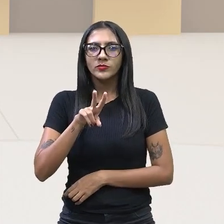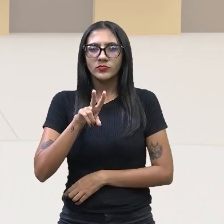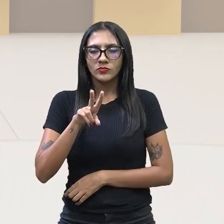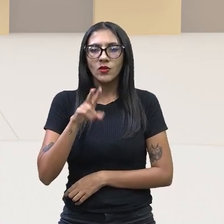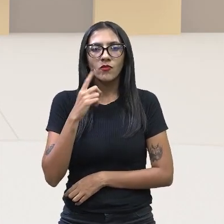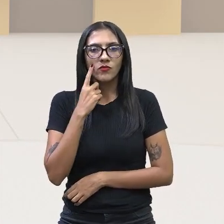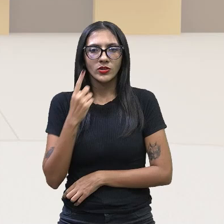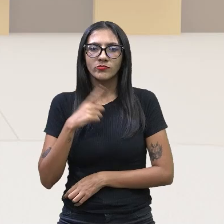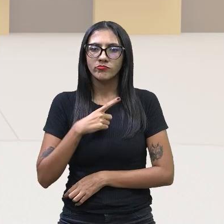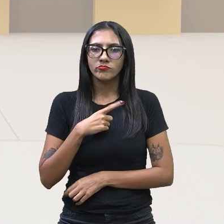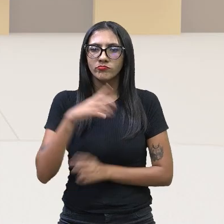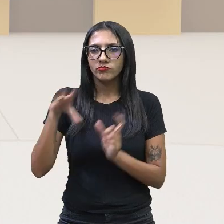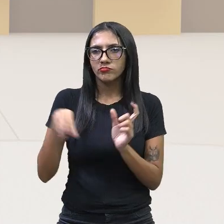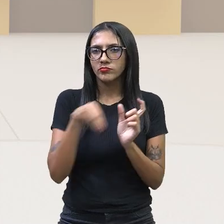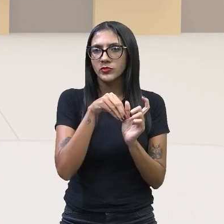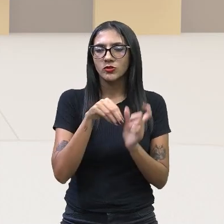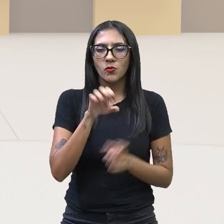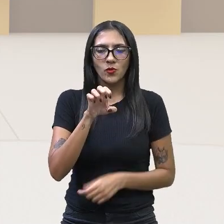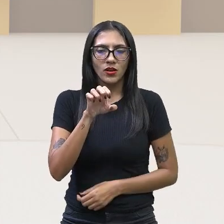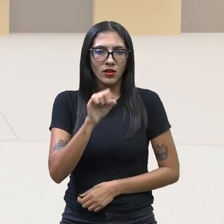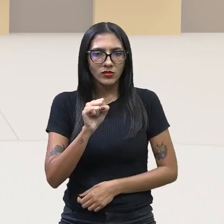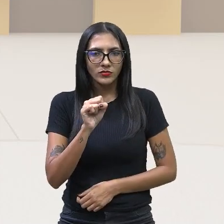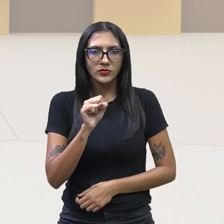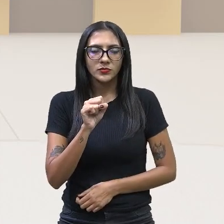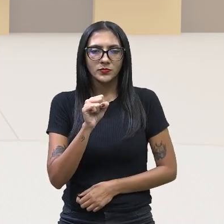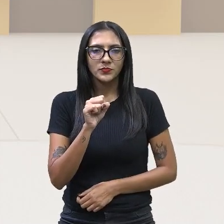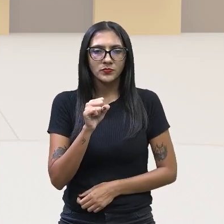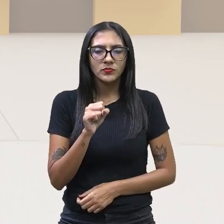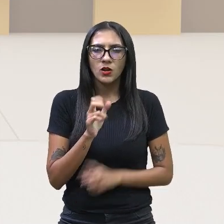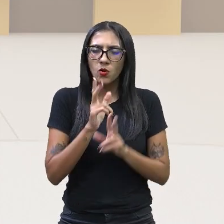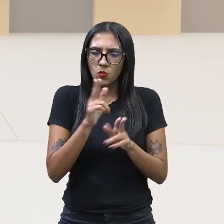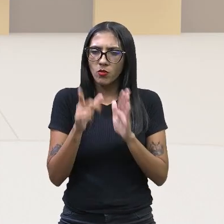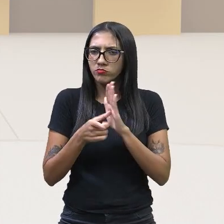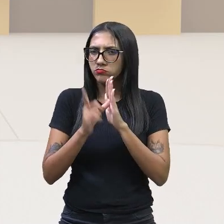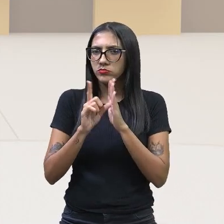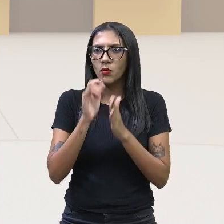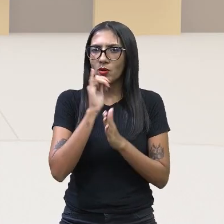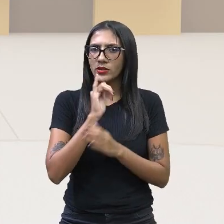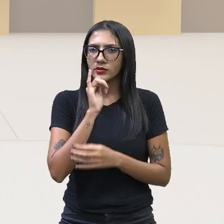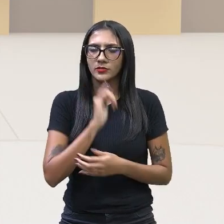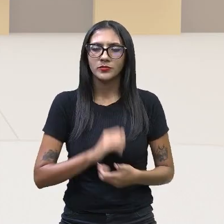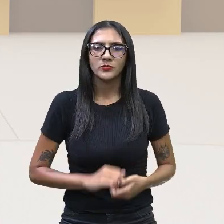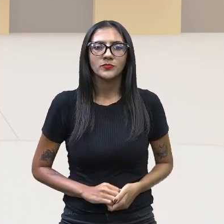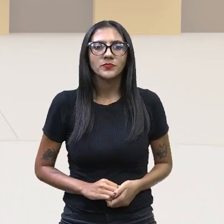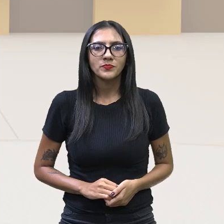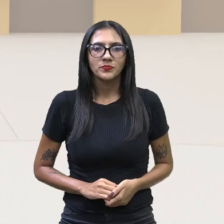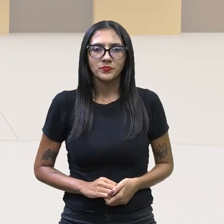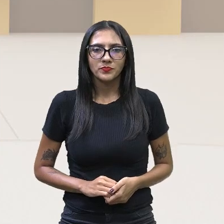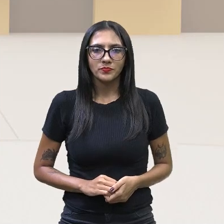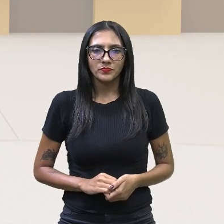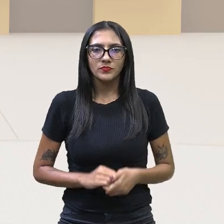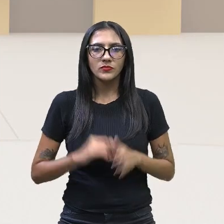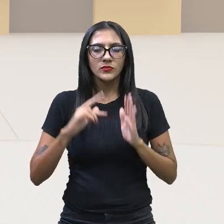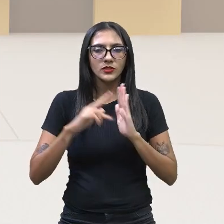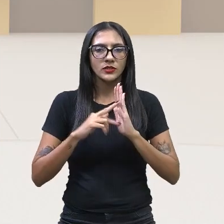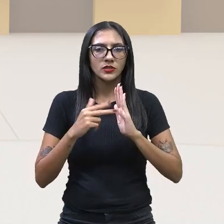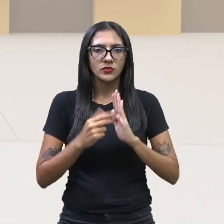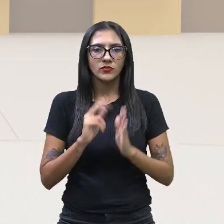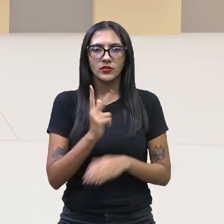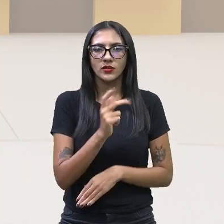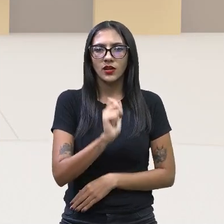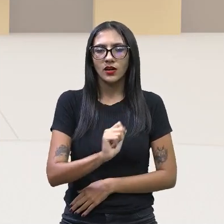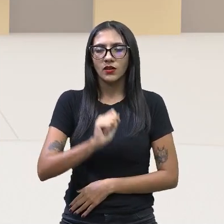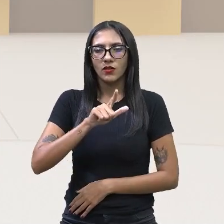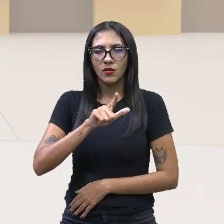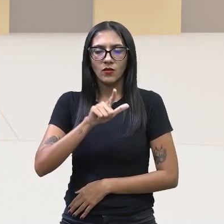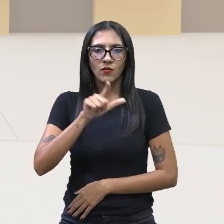plural, precisa do ES, tal qual os exemplos anteriores, ok? half, então significa metade, halves, Anotando.